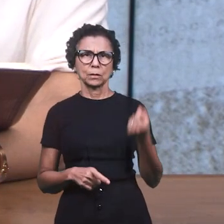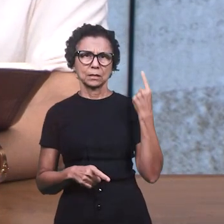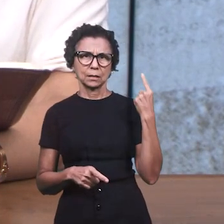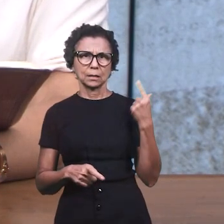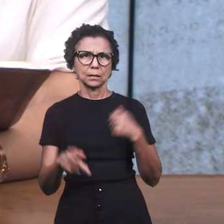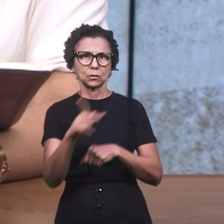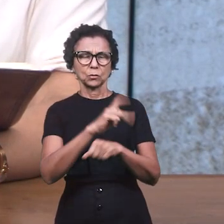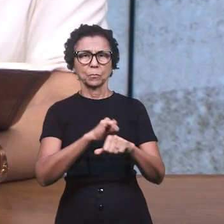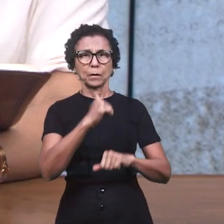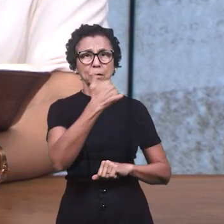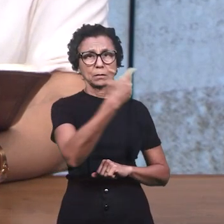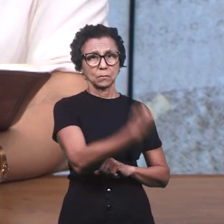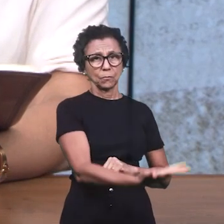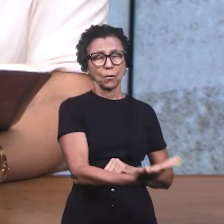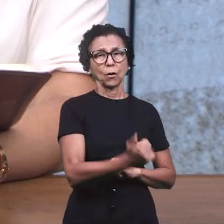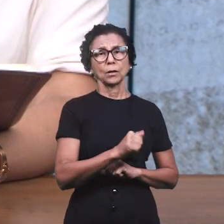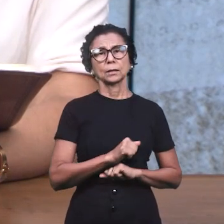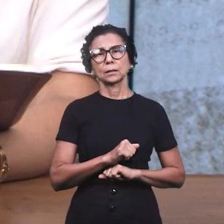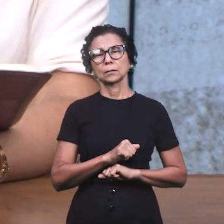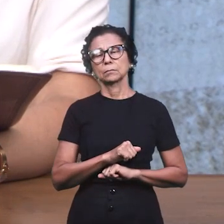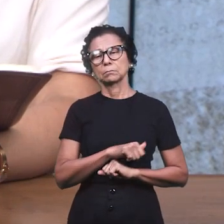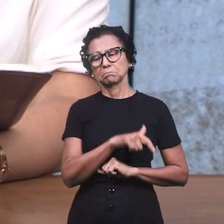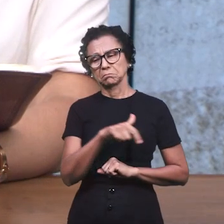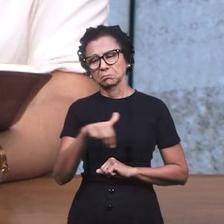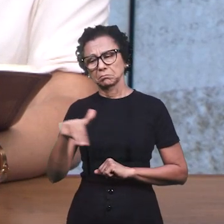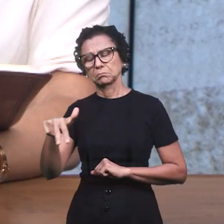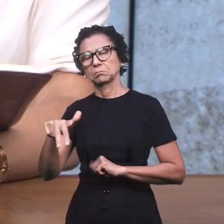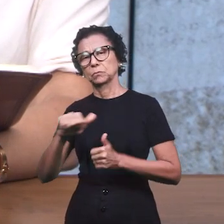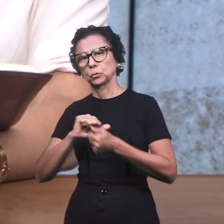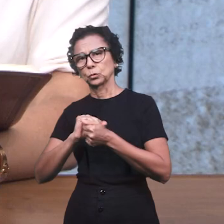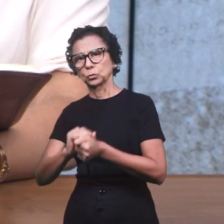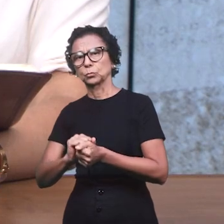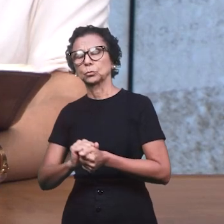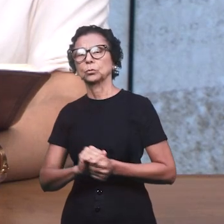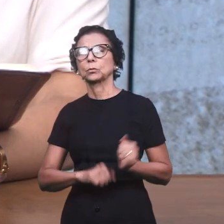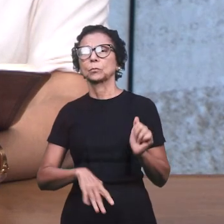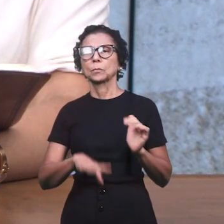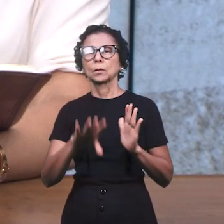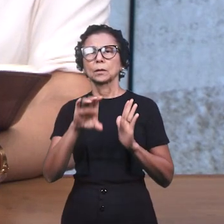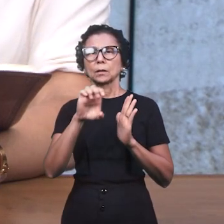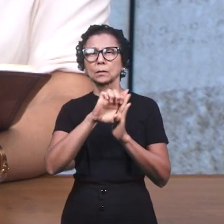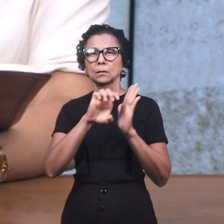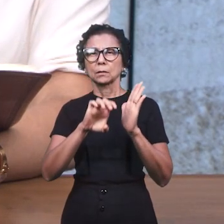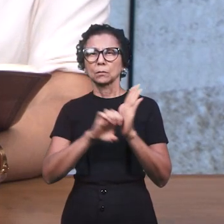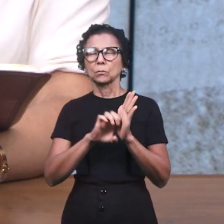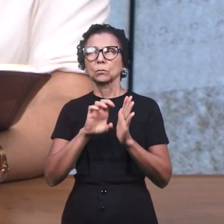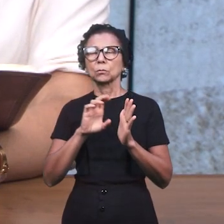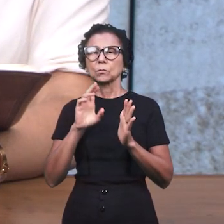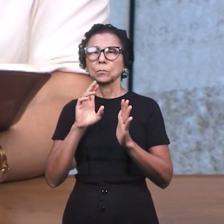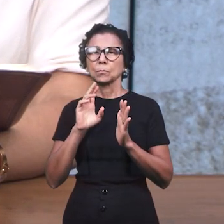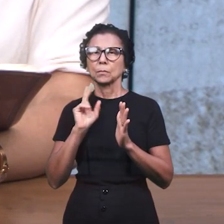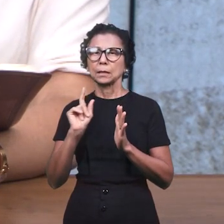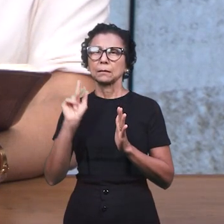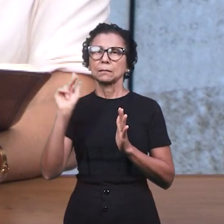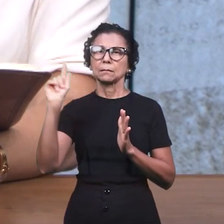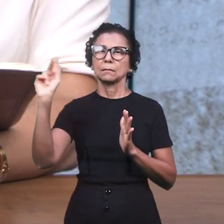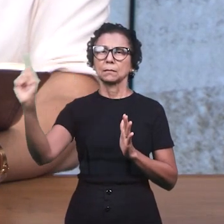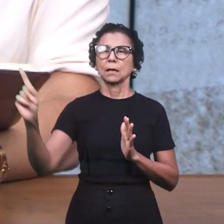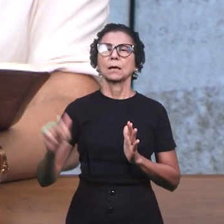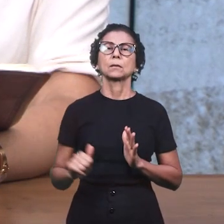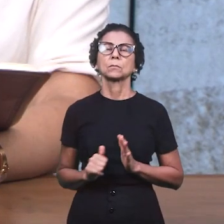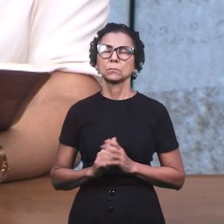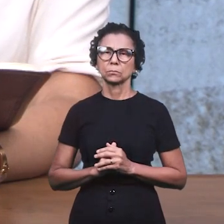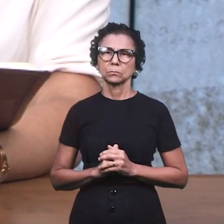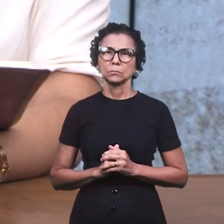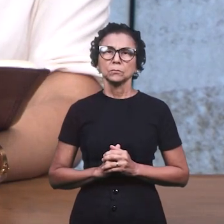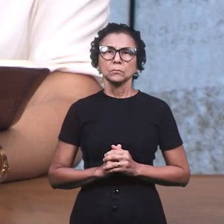vós peregrina, por estatuto perpétuo nas vossas gerações. Como vós, assim será o